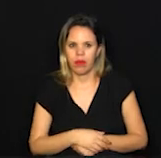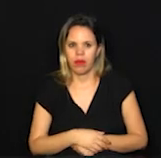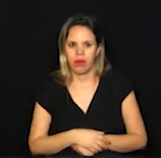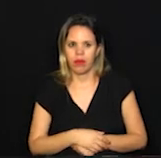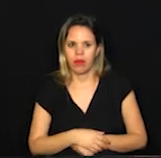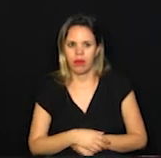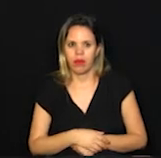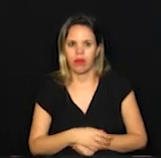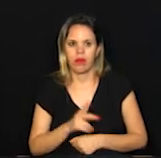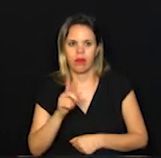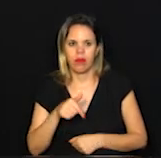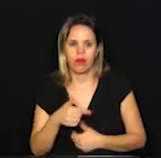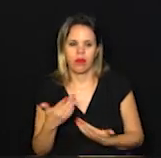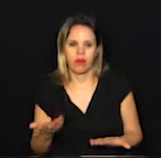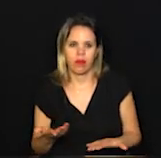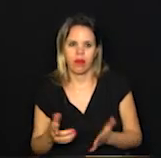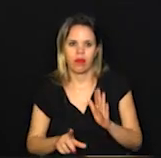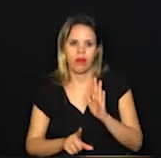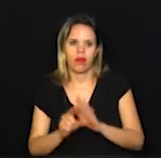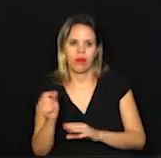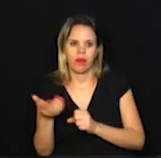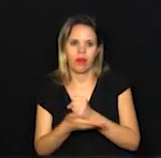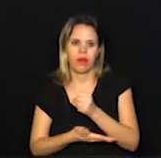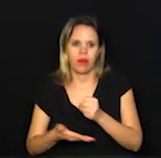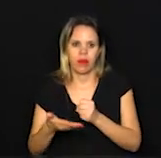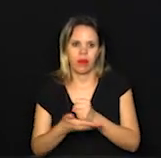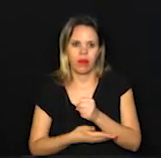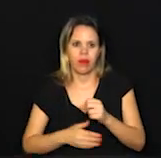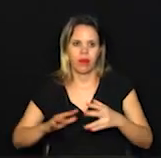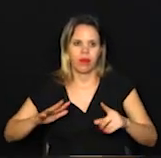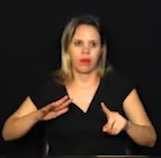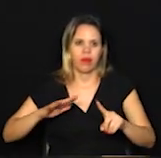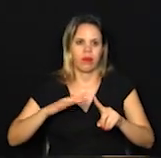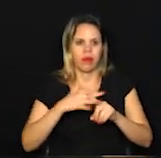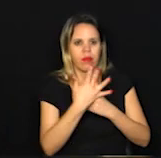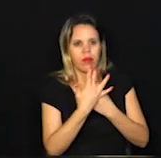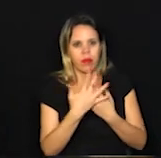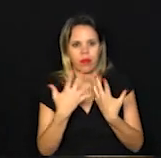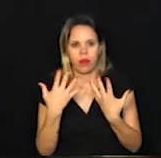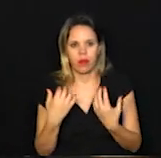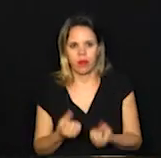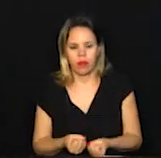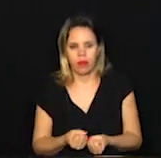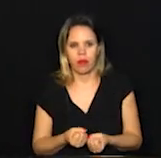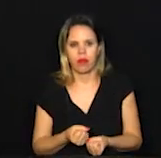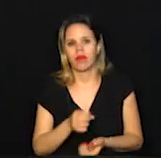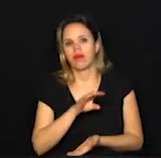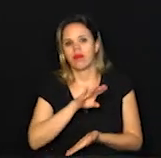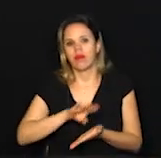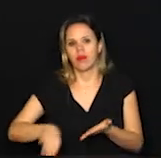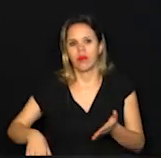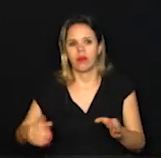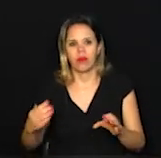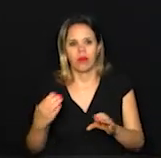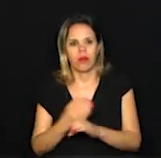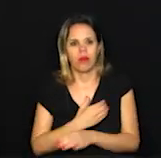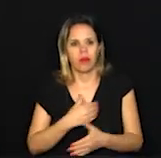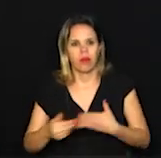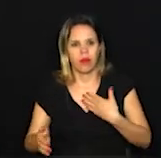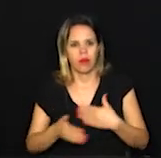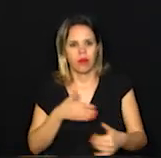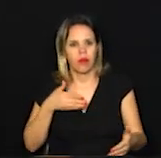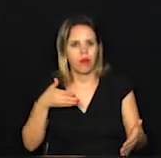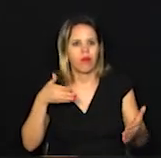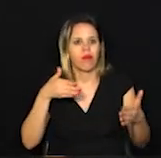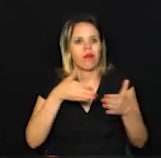A vantagem da renda básica de cidadania é que nós vamos eliminar inteiramente qualquer